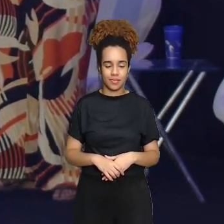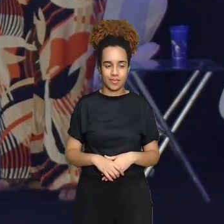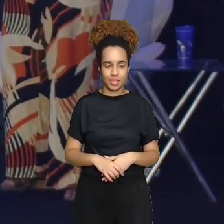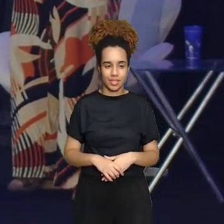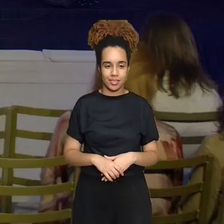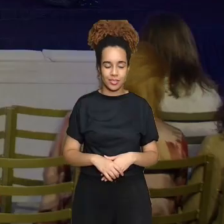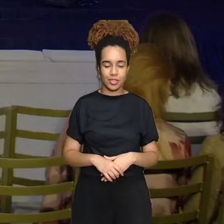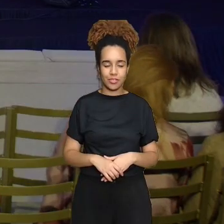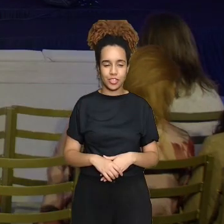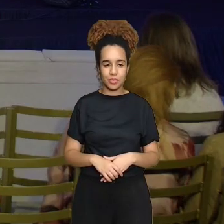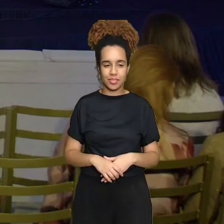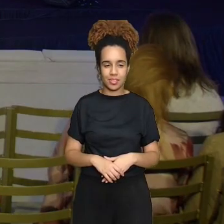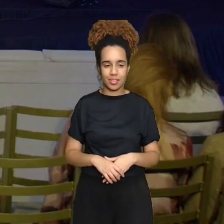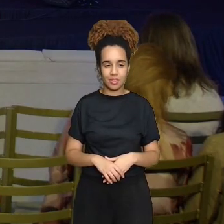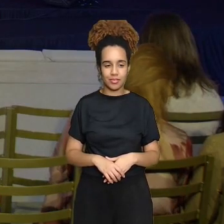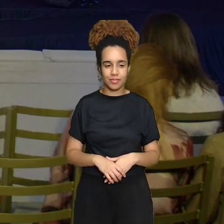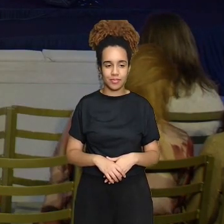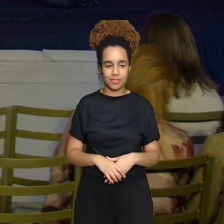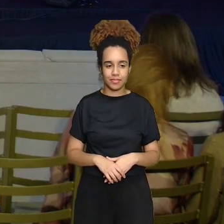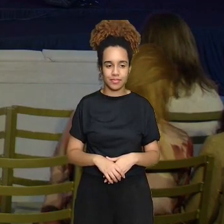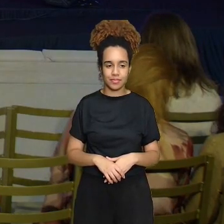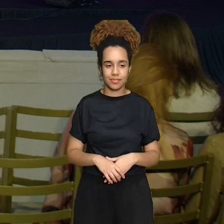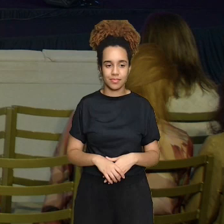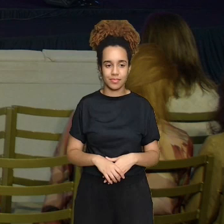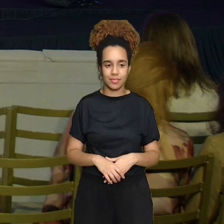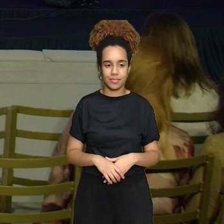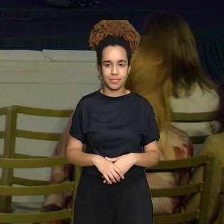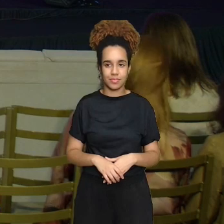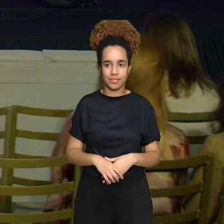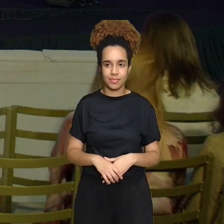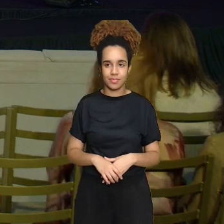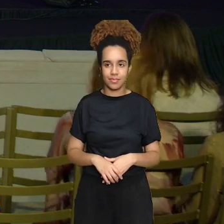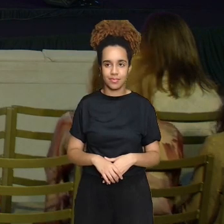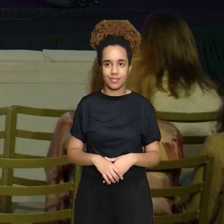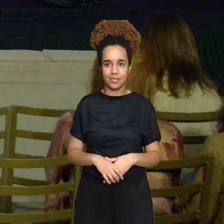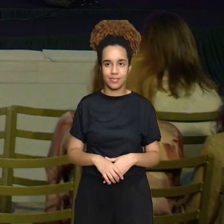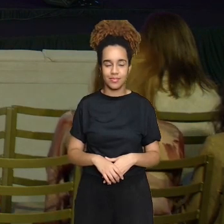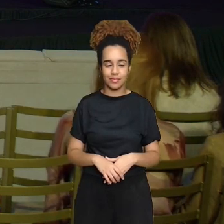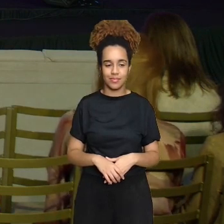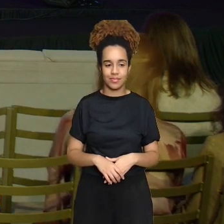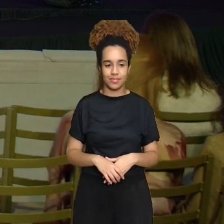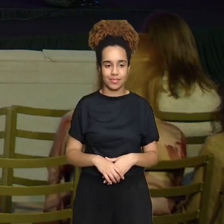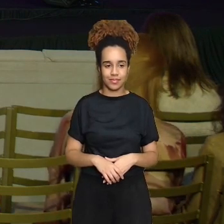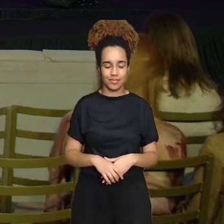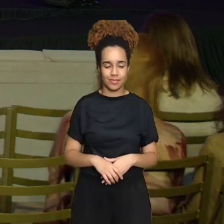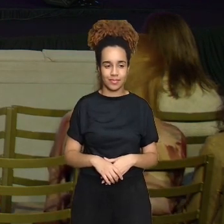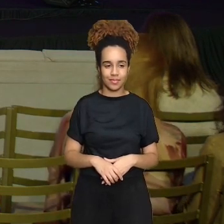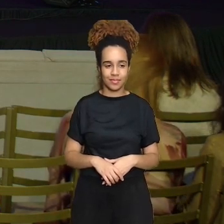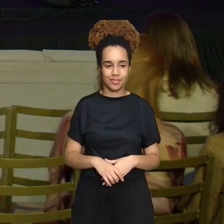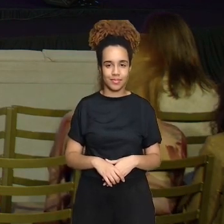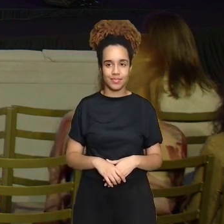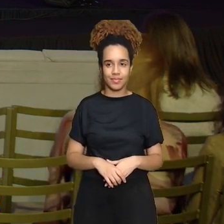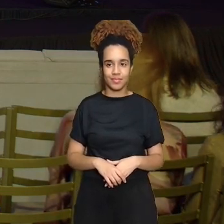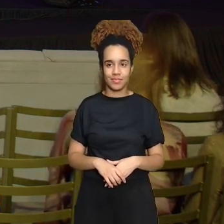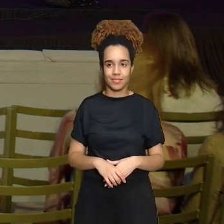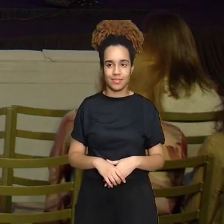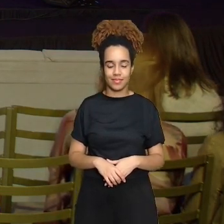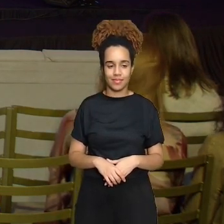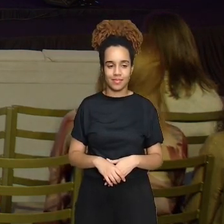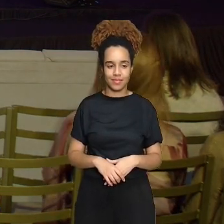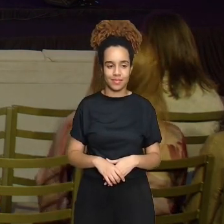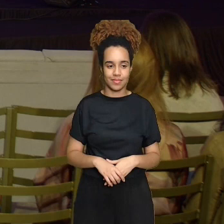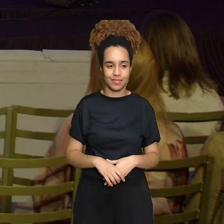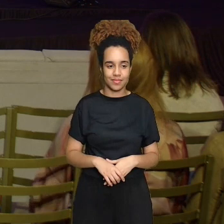E finalmente, a Camila Reis. Obrigado, Camila Reis, porque o teu nome não dá para errar. Já vem batendo palma,